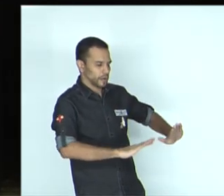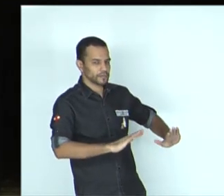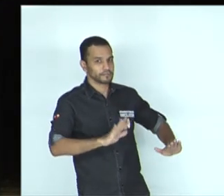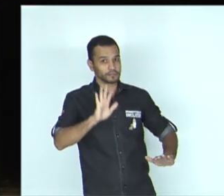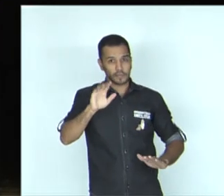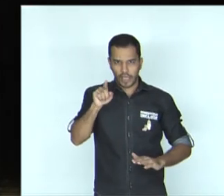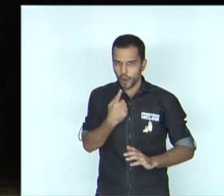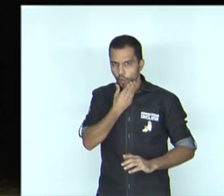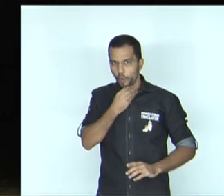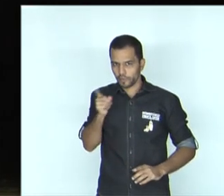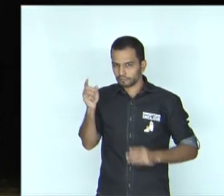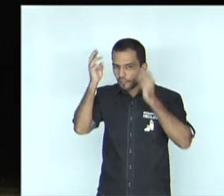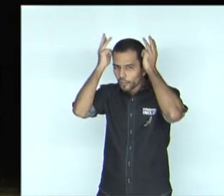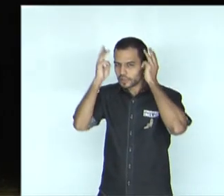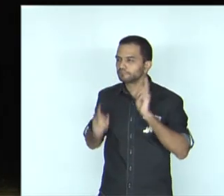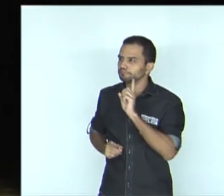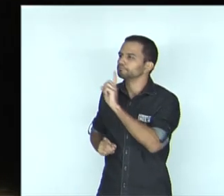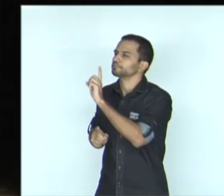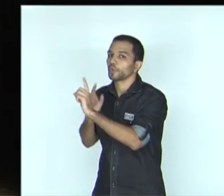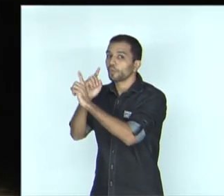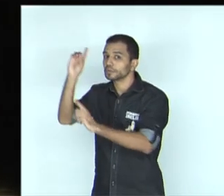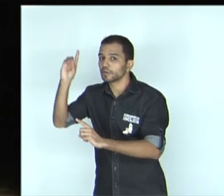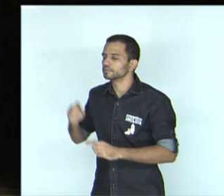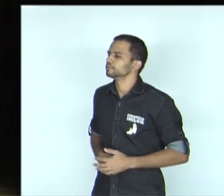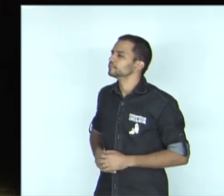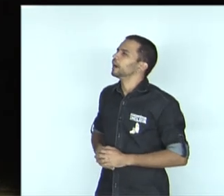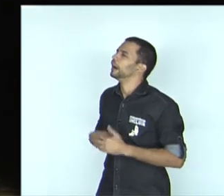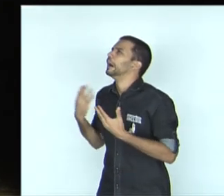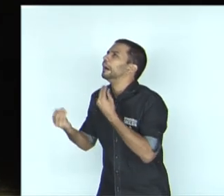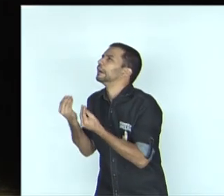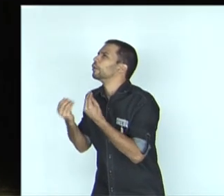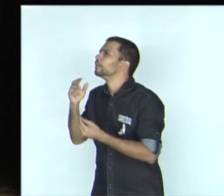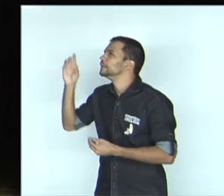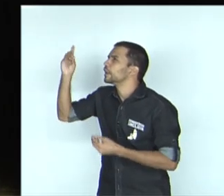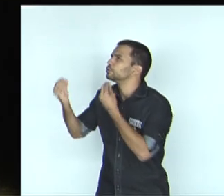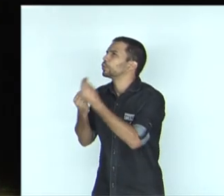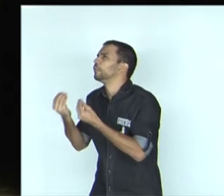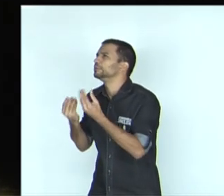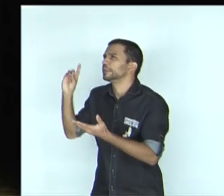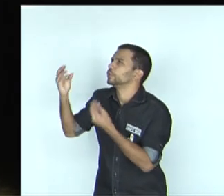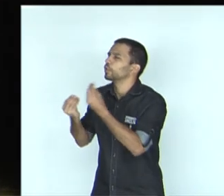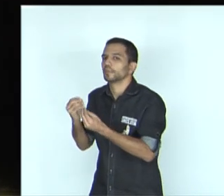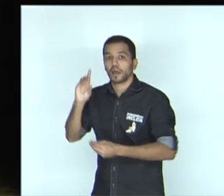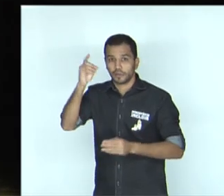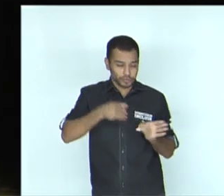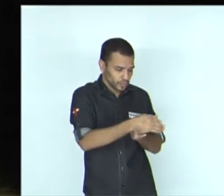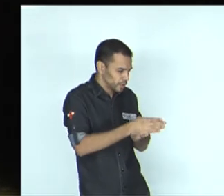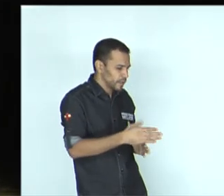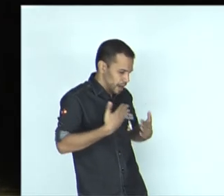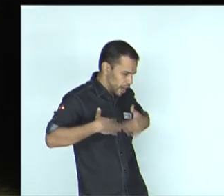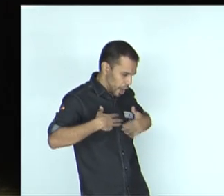rocha. O que Moisés faz? Ele pega um pedaço de pau e dá uma paulada na rocha. A água